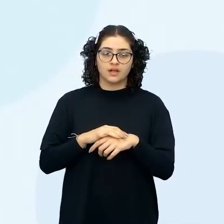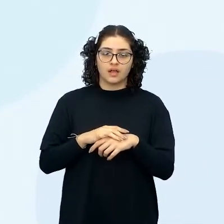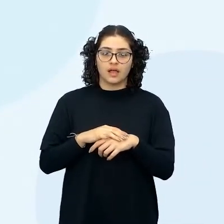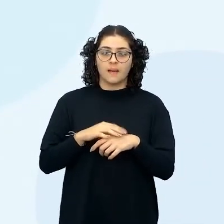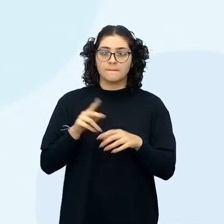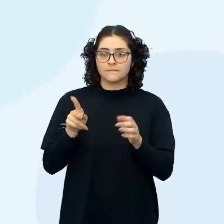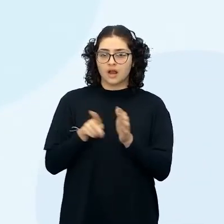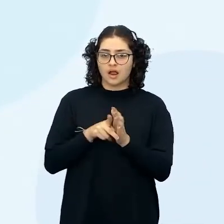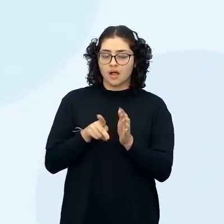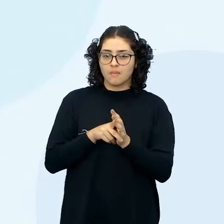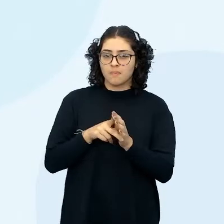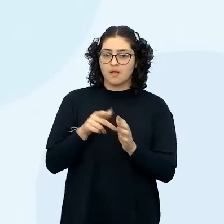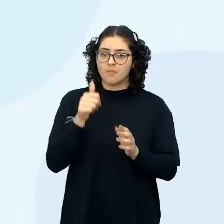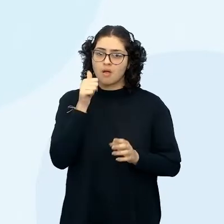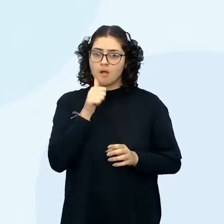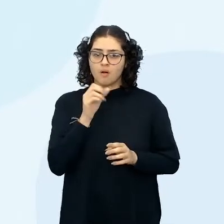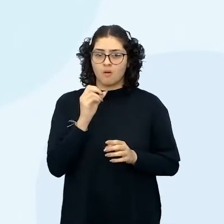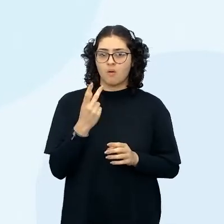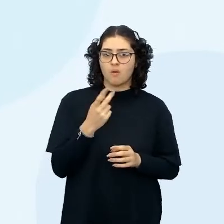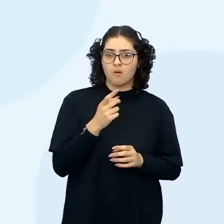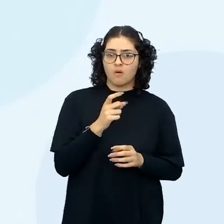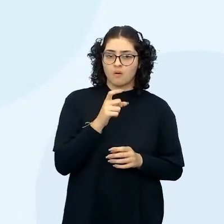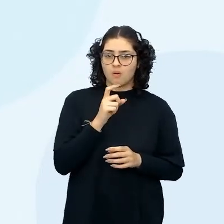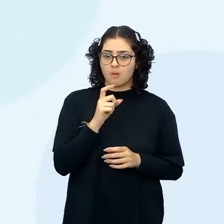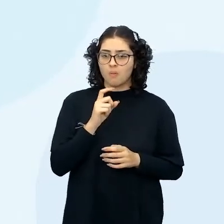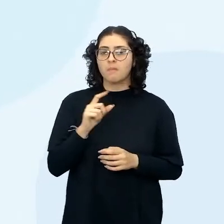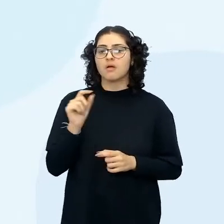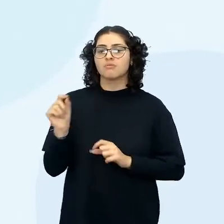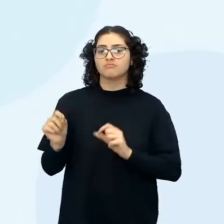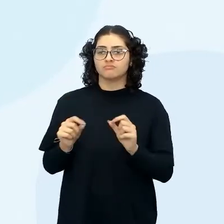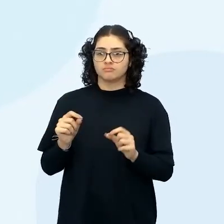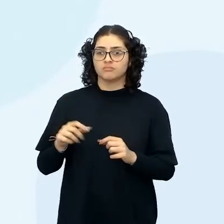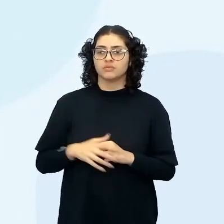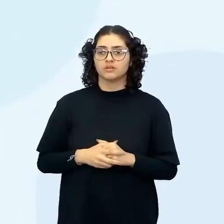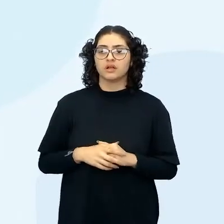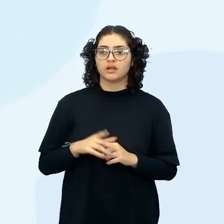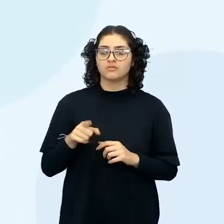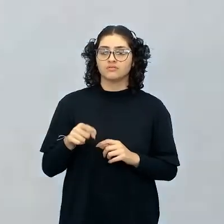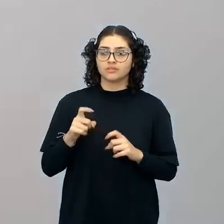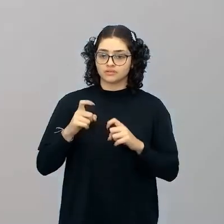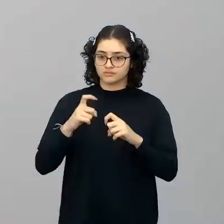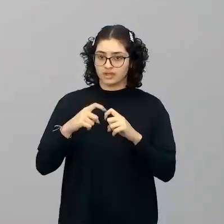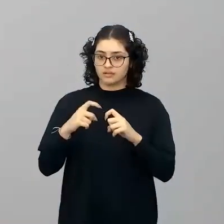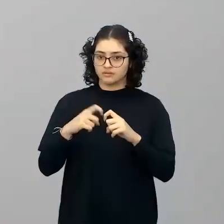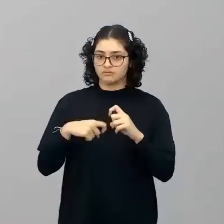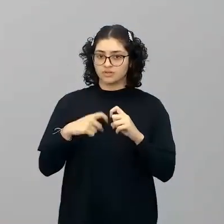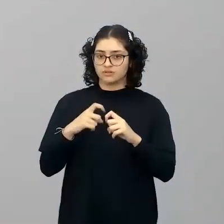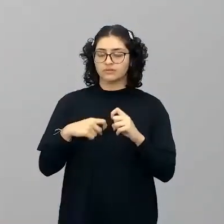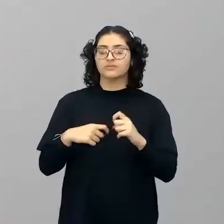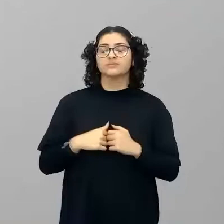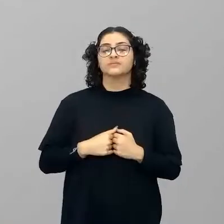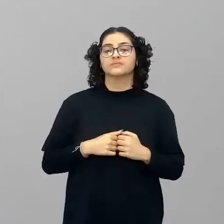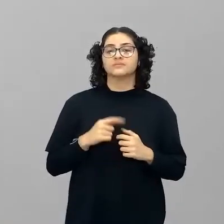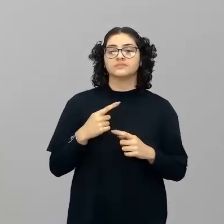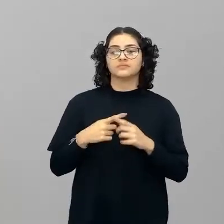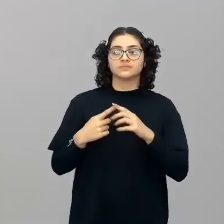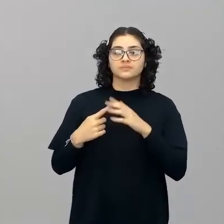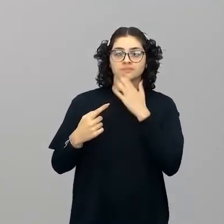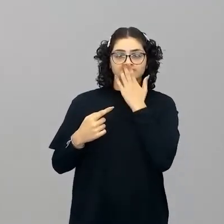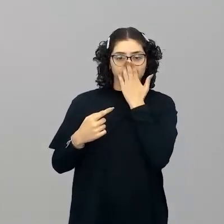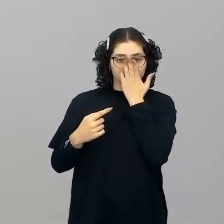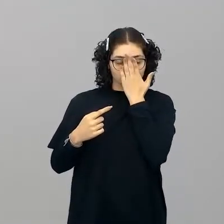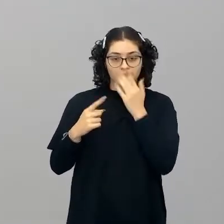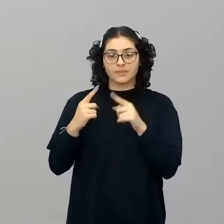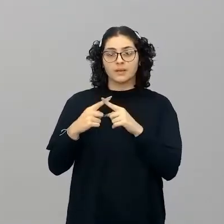sexo? E sim, né? É uma doença aí ligada ao sexo, porque é uma alteração que está justamente localizado em